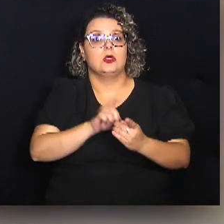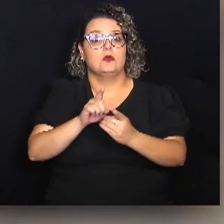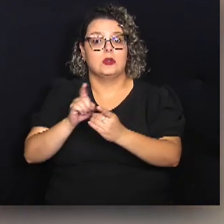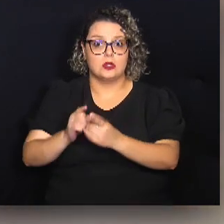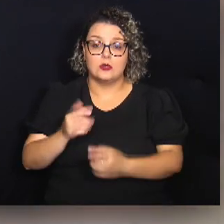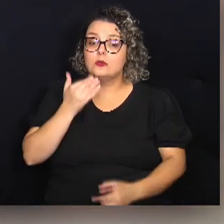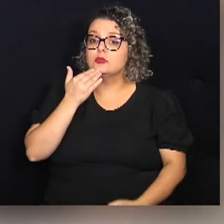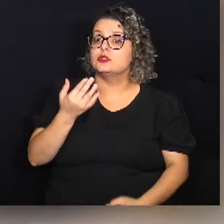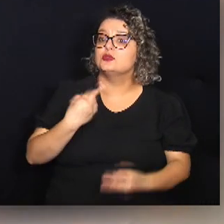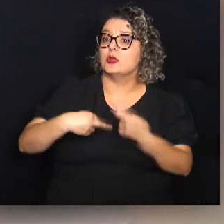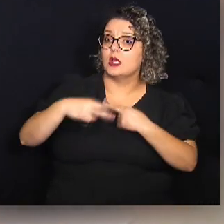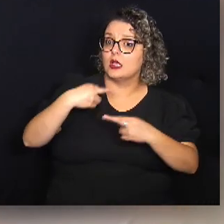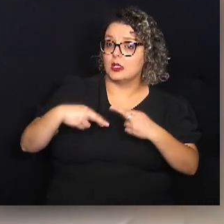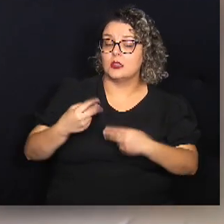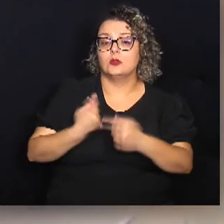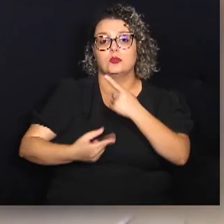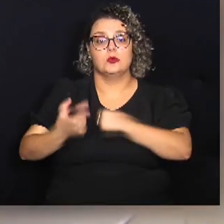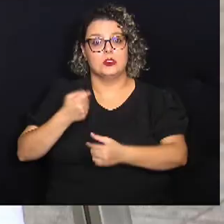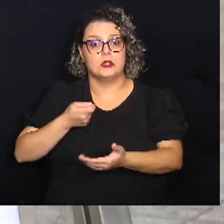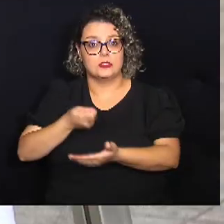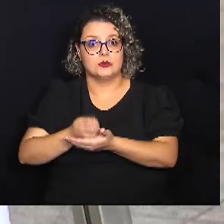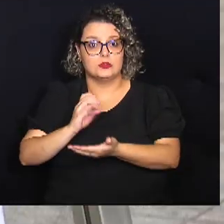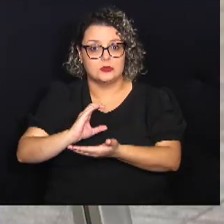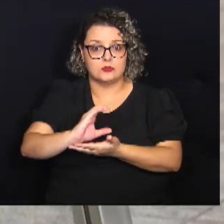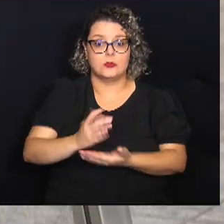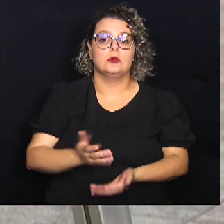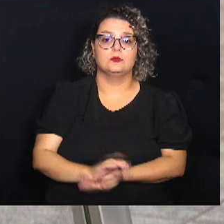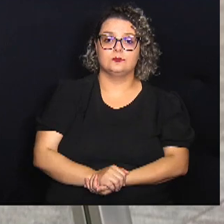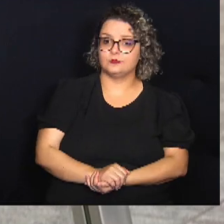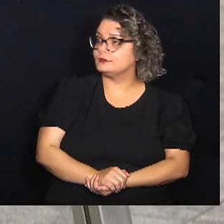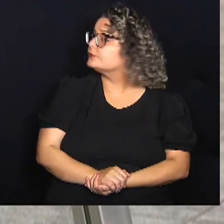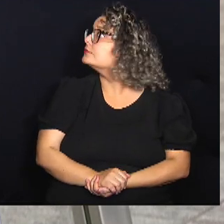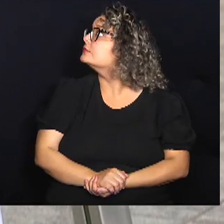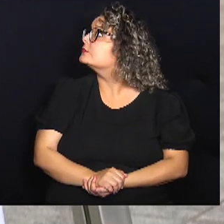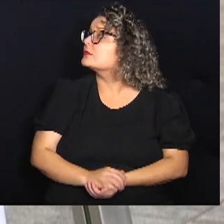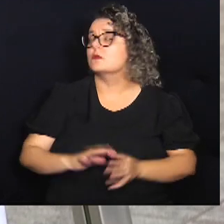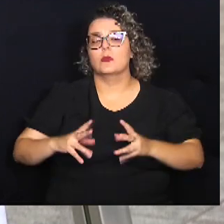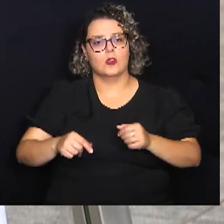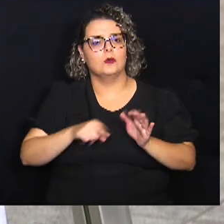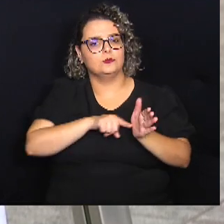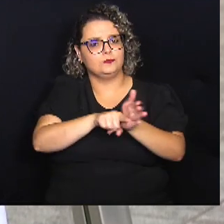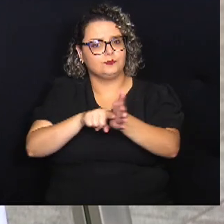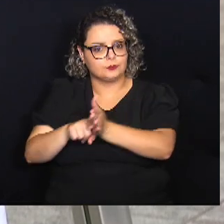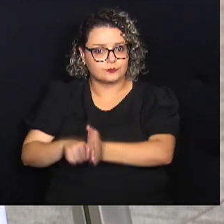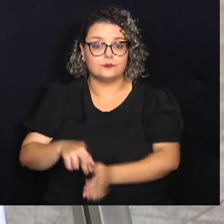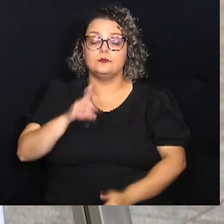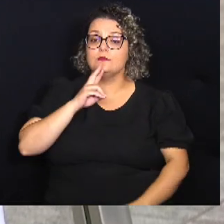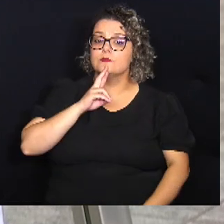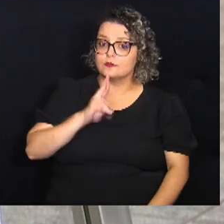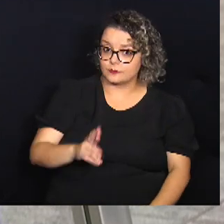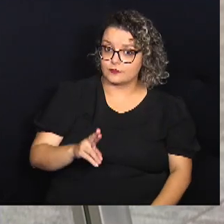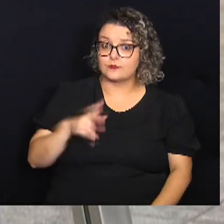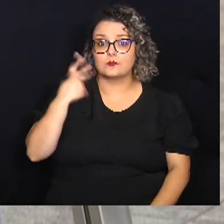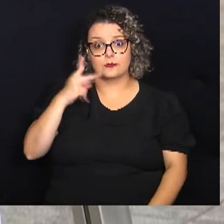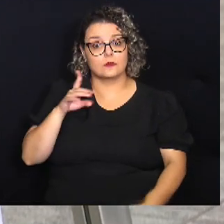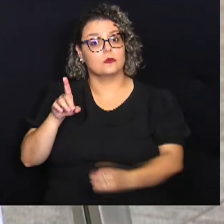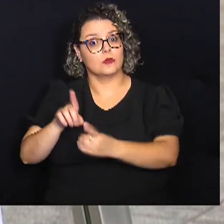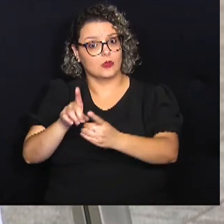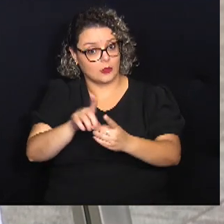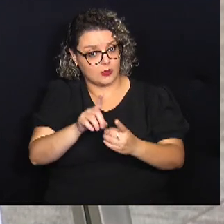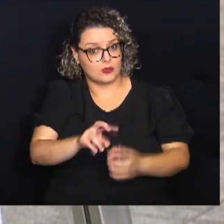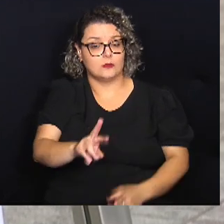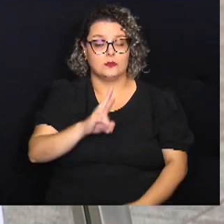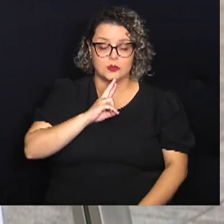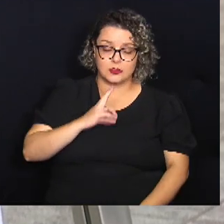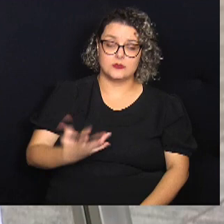demanda relativa às emendas impositivas. Todos os questionamentos foram respondidos, os vereadores sentiram-se contemplados